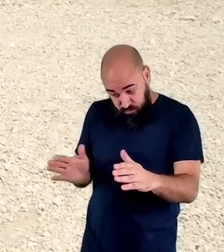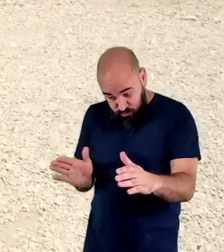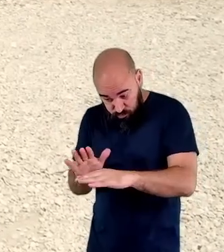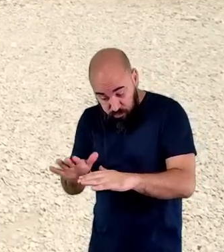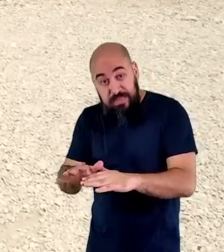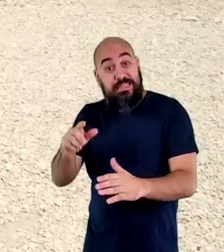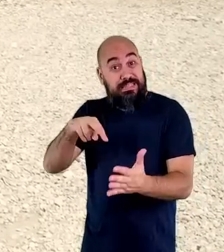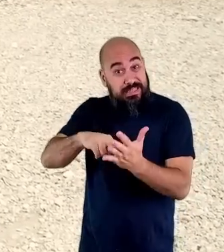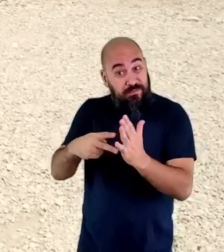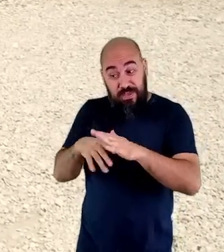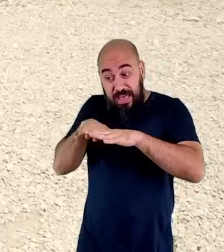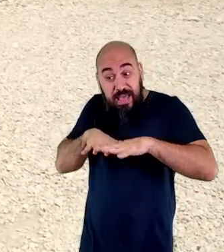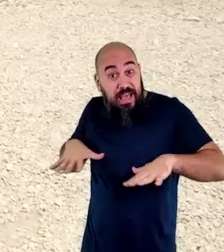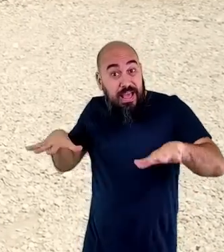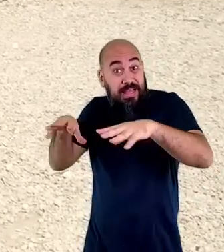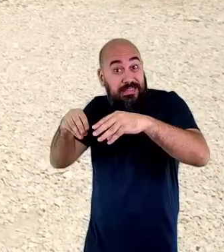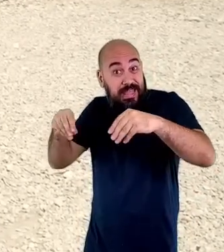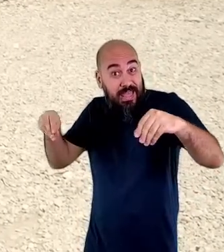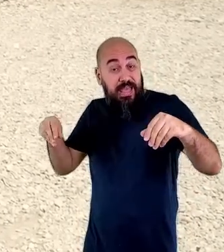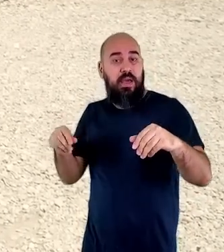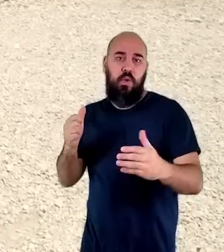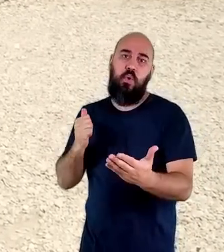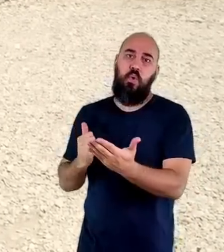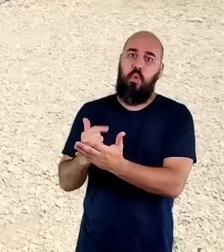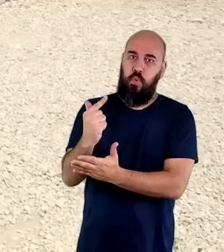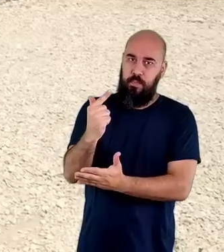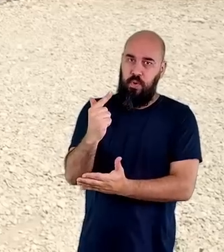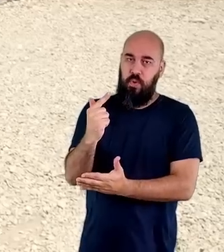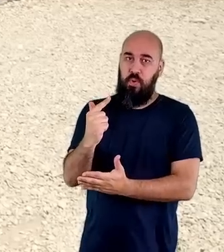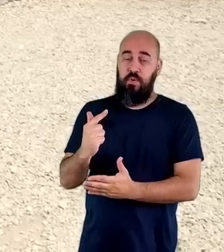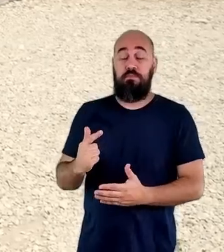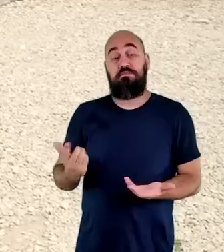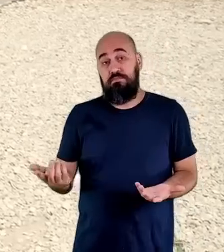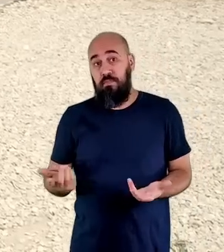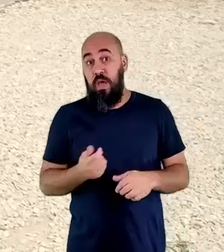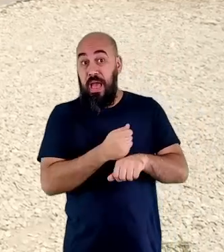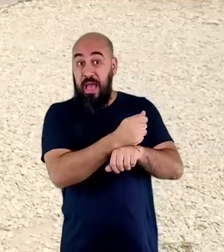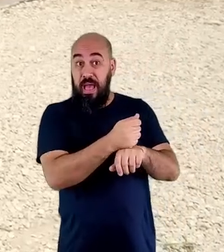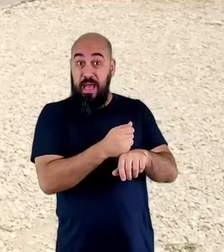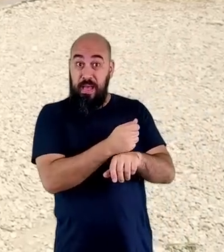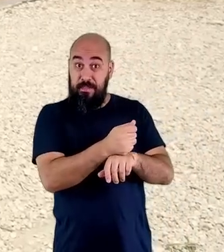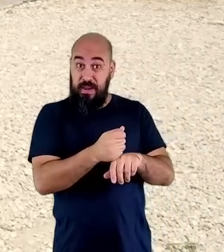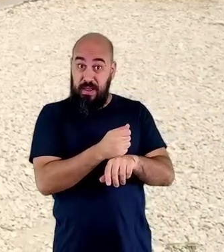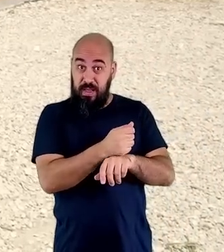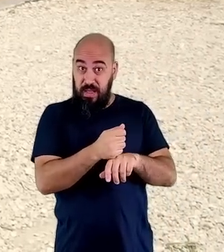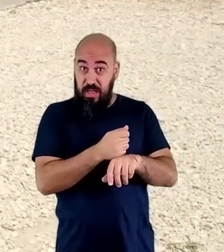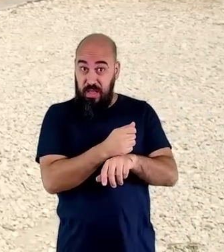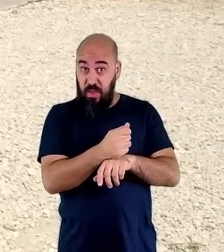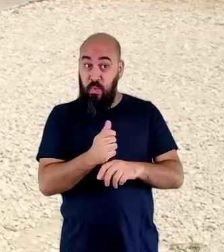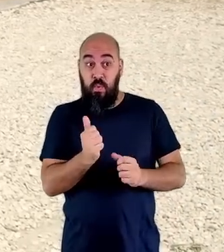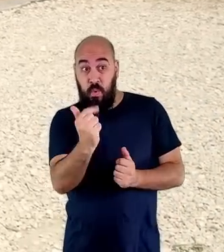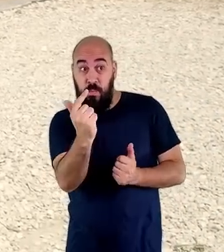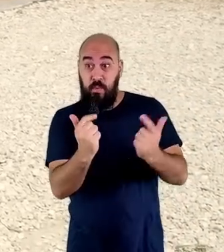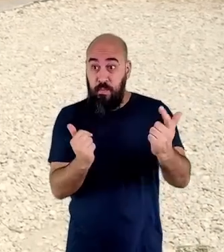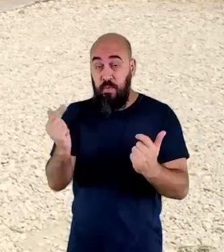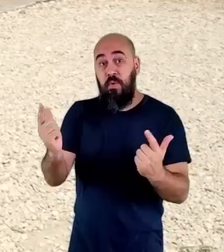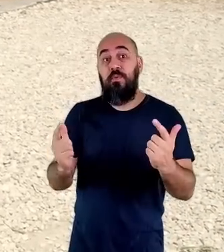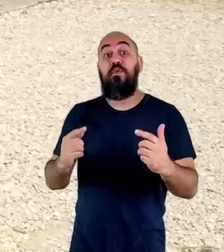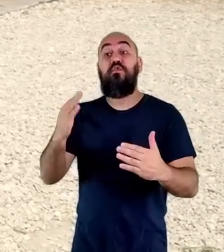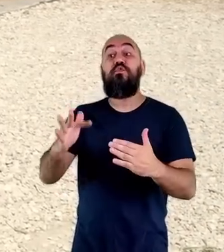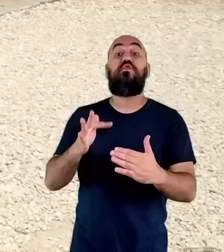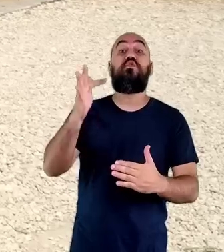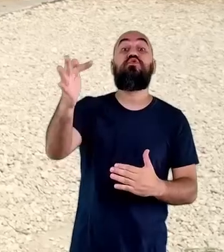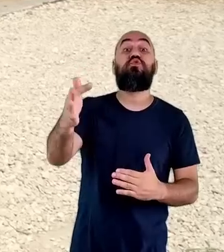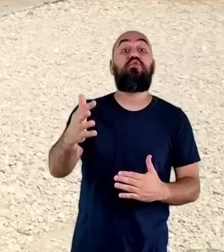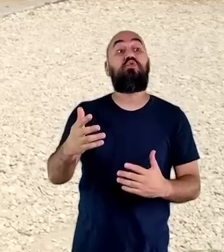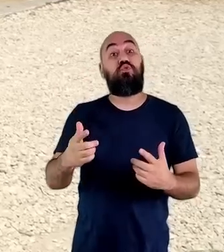a outros. Eles retomam o que era dos patriarcas. Em segundo lugar, Abraão plantou uma árvore que ia demorar a crescer, mas